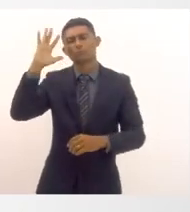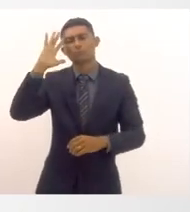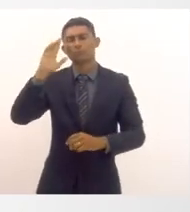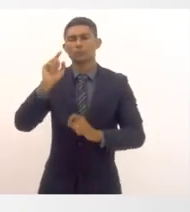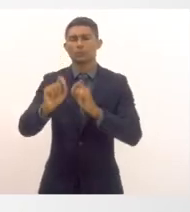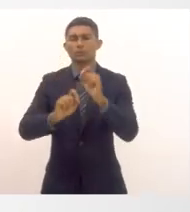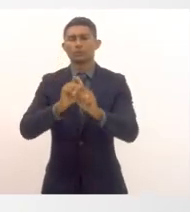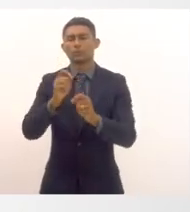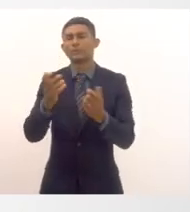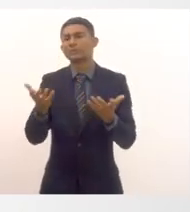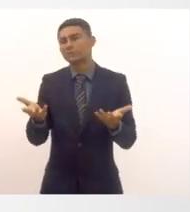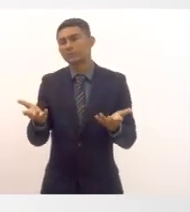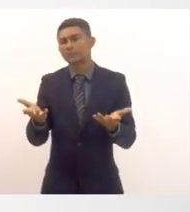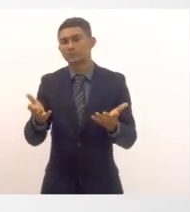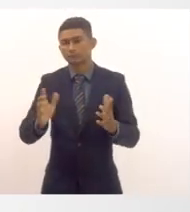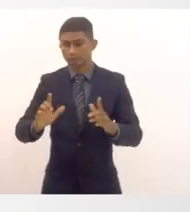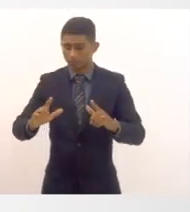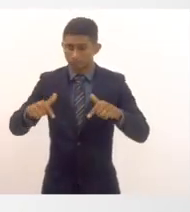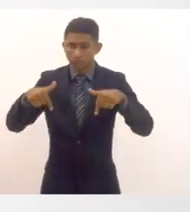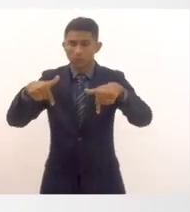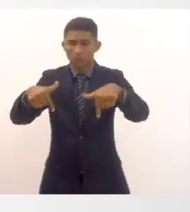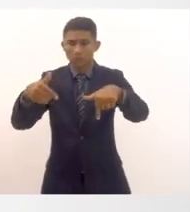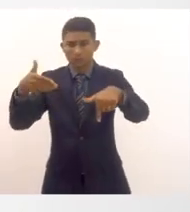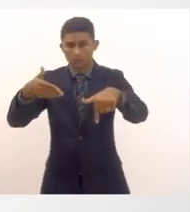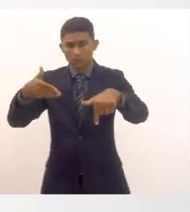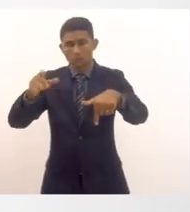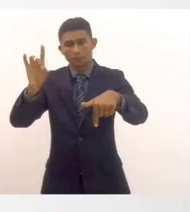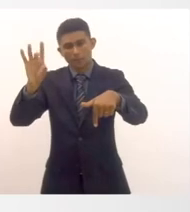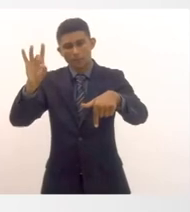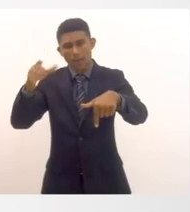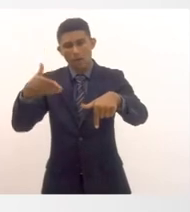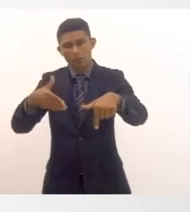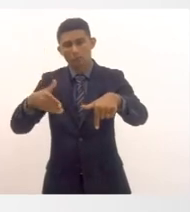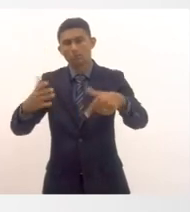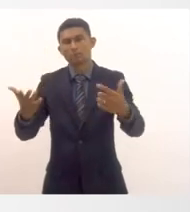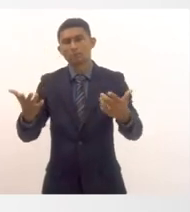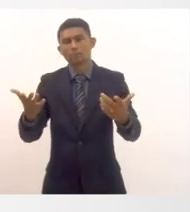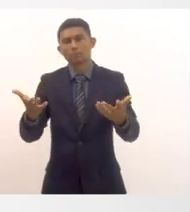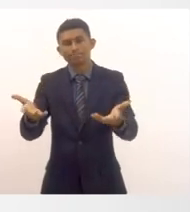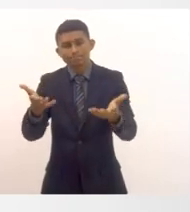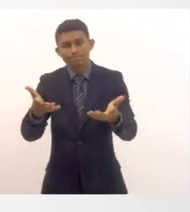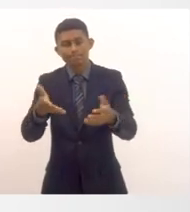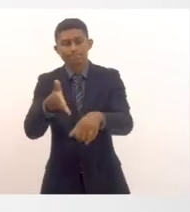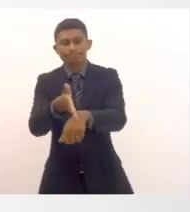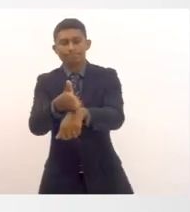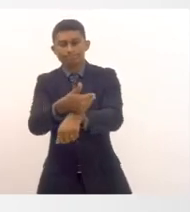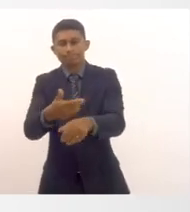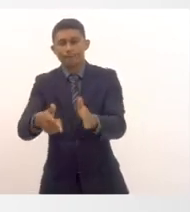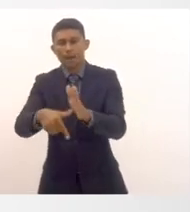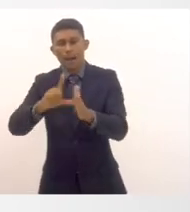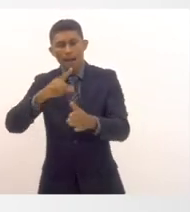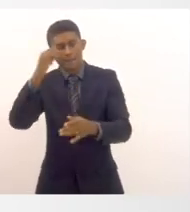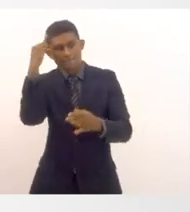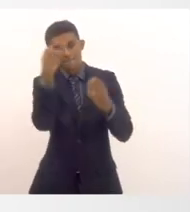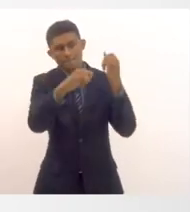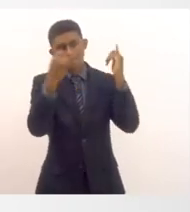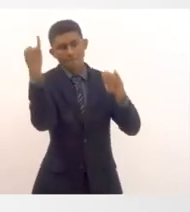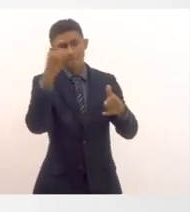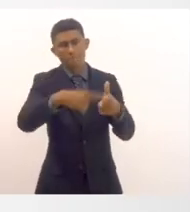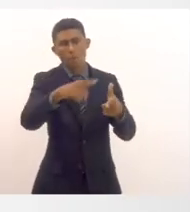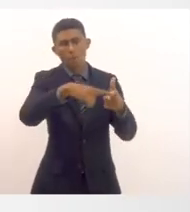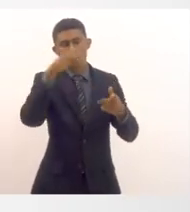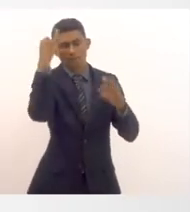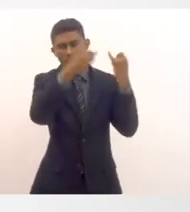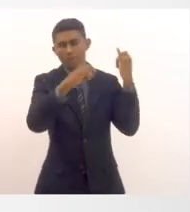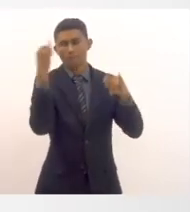sempre como tentar transformar essas ações especiais o ponto as em ações preventivas e continuamos né